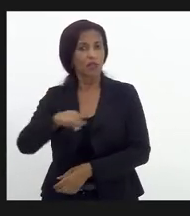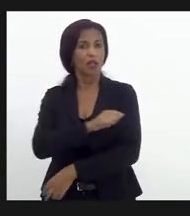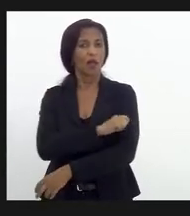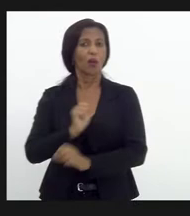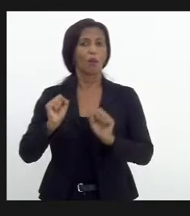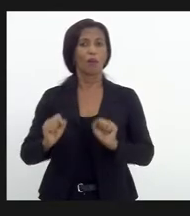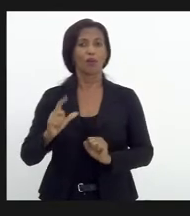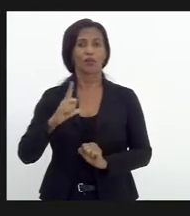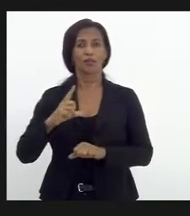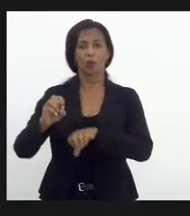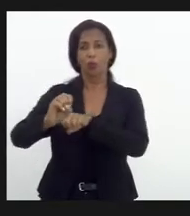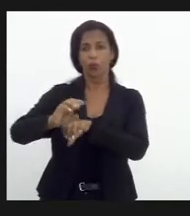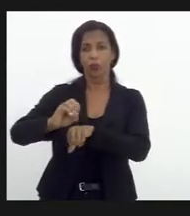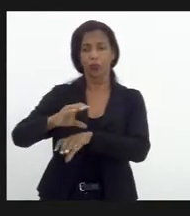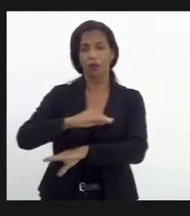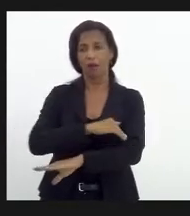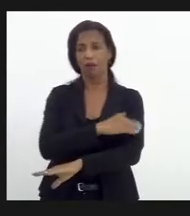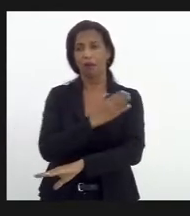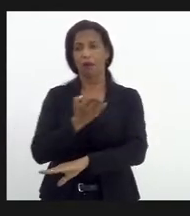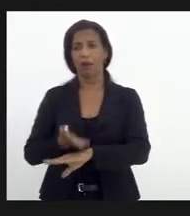um ensino integral, para